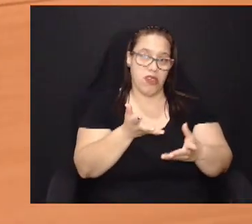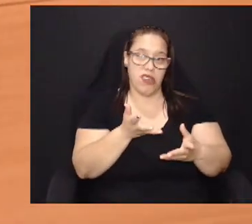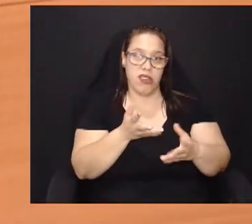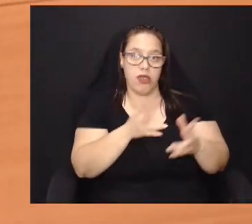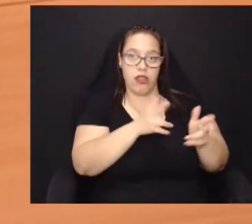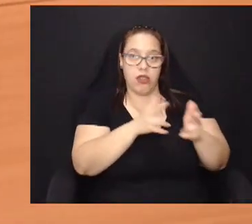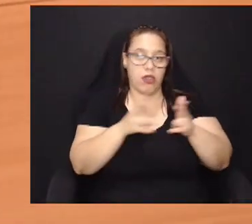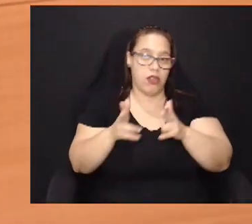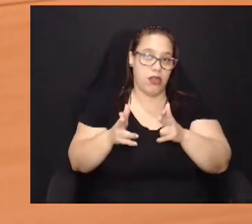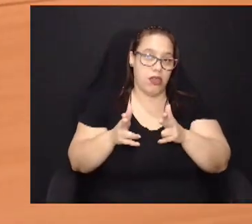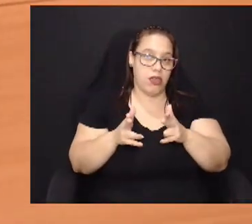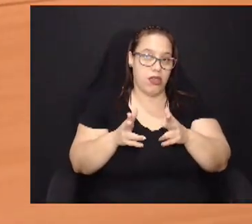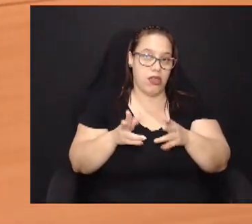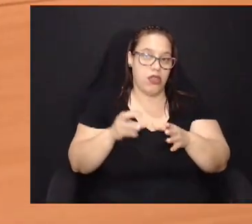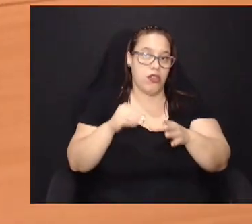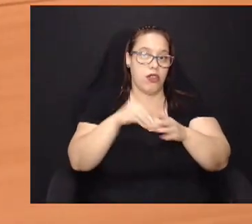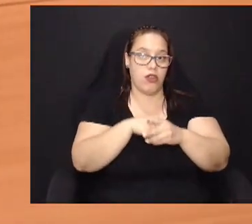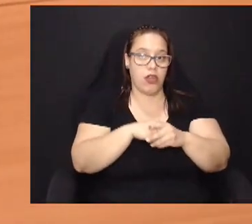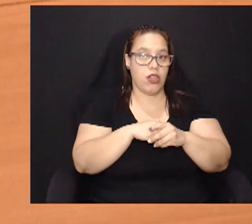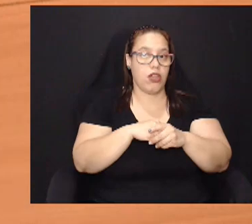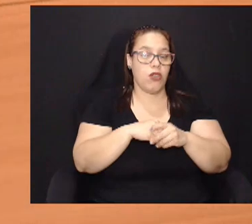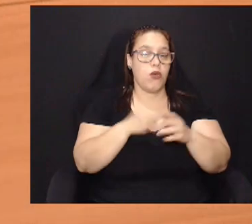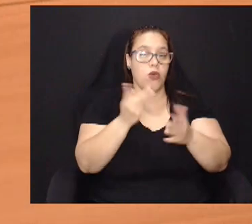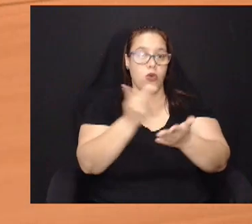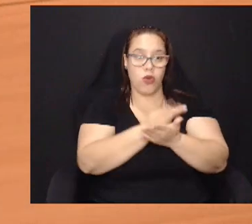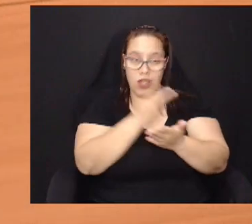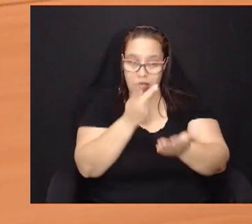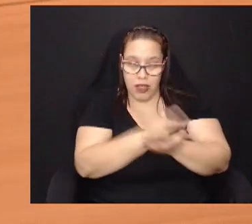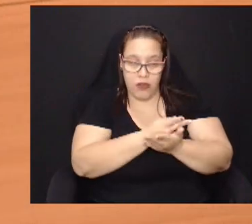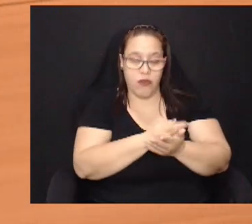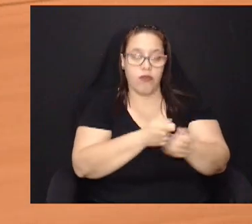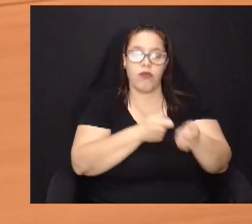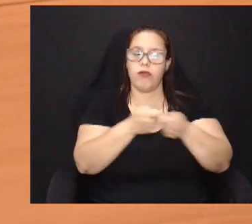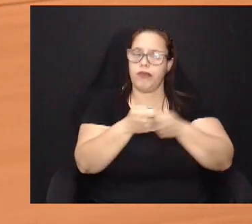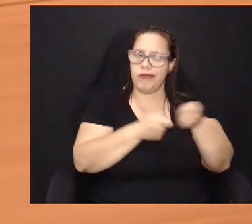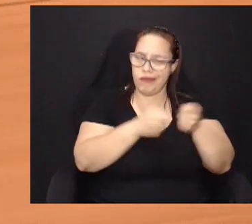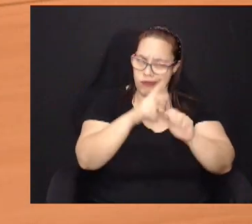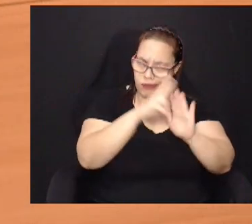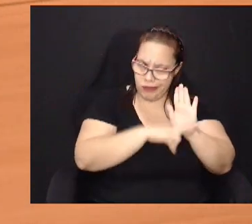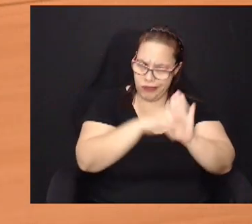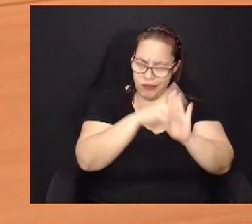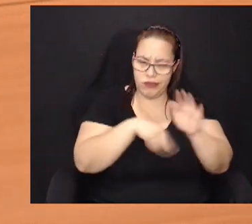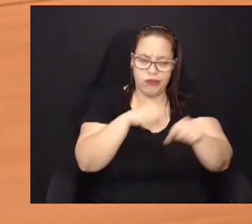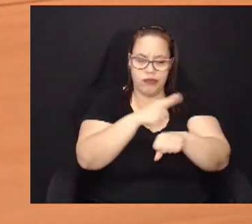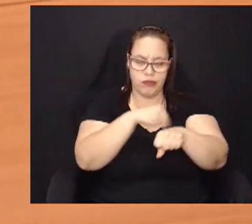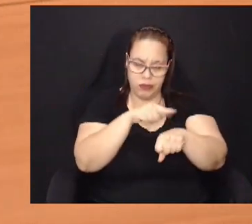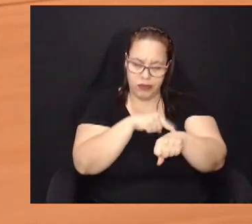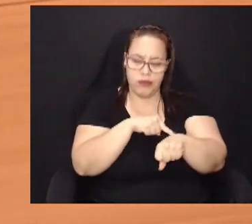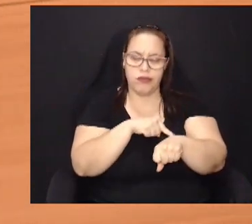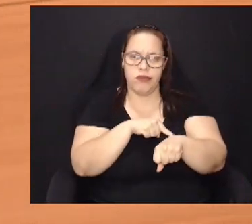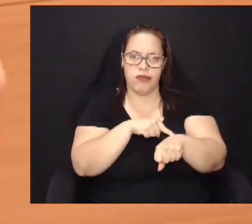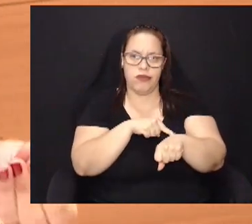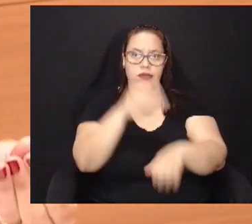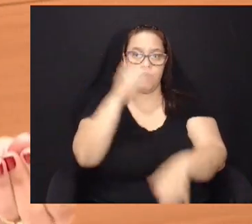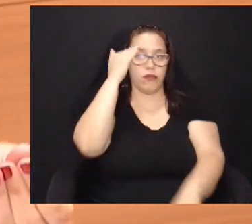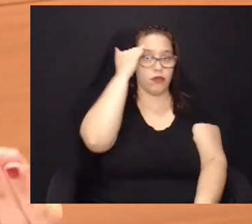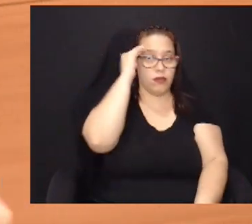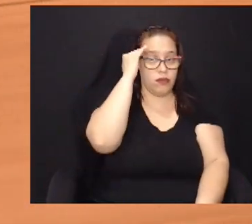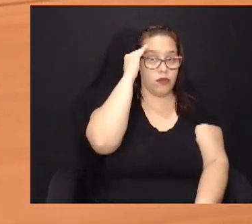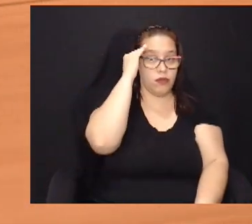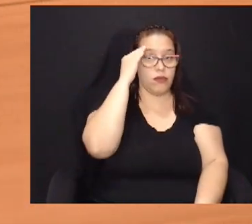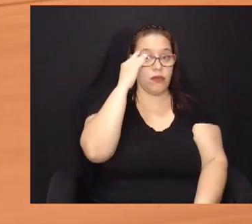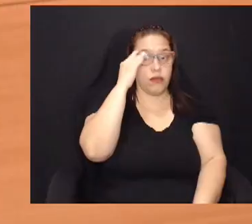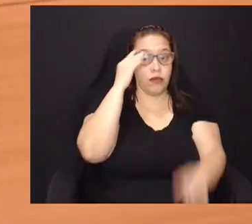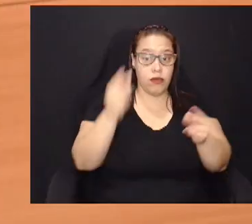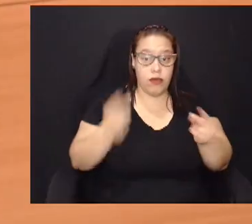bacia dentro de uma ilegalidade. Então, a gente começou a regrar essa questão da extensão de horário, que a gente entende que ativa a